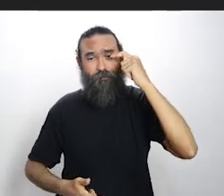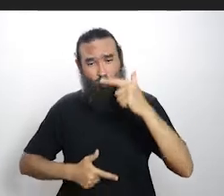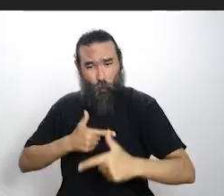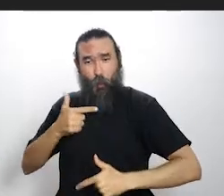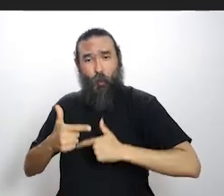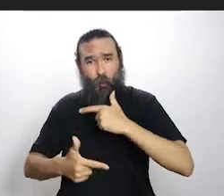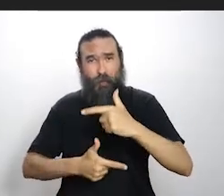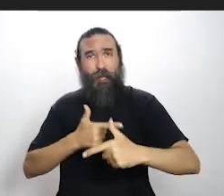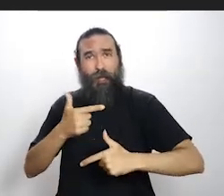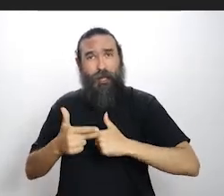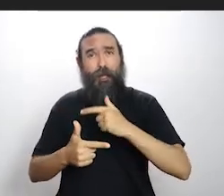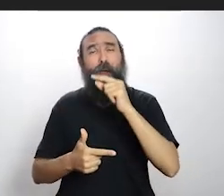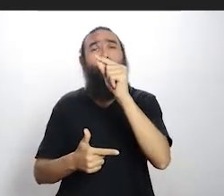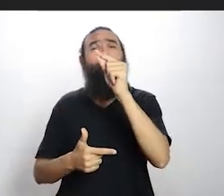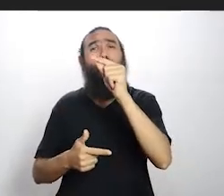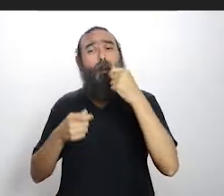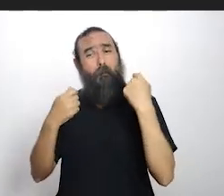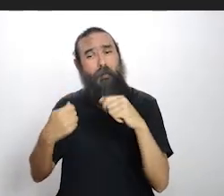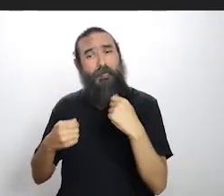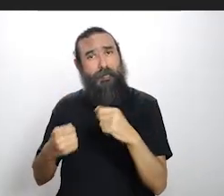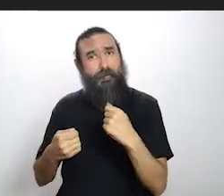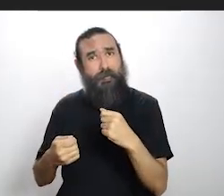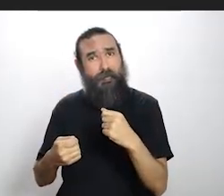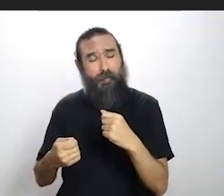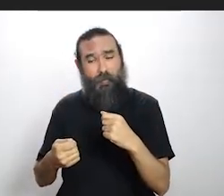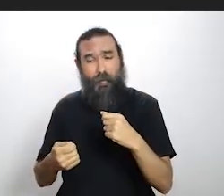nos conteúdos ensinados em sala de aula.